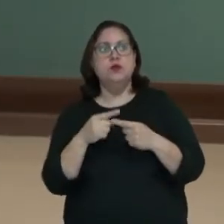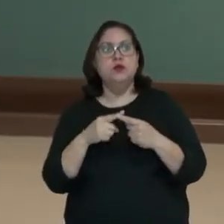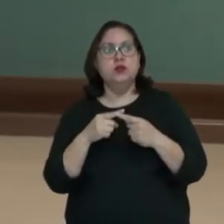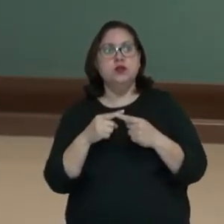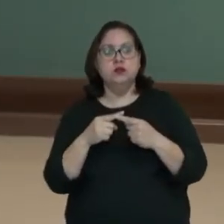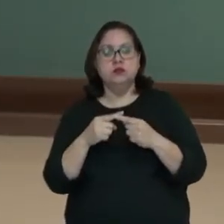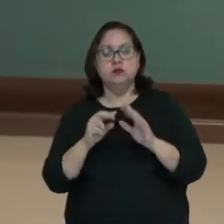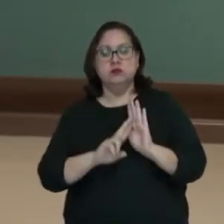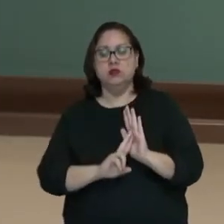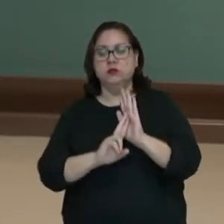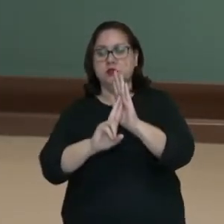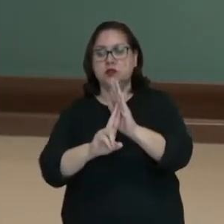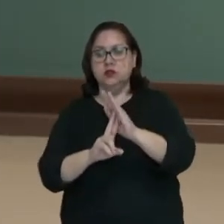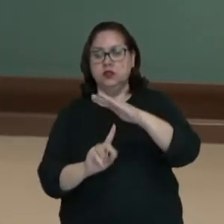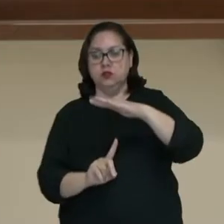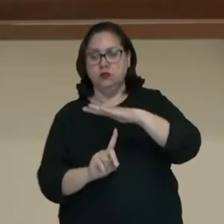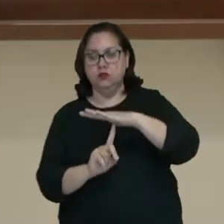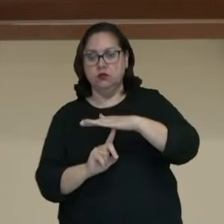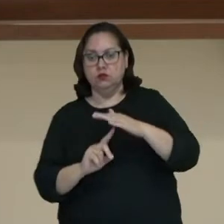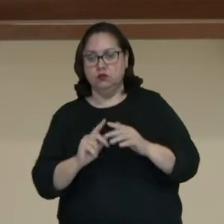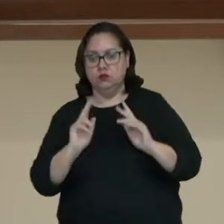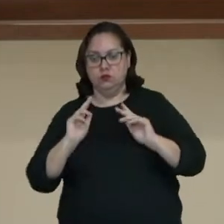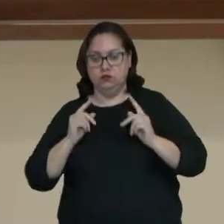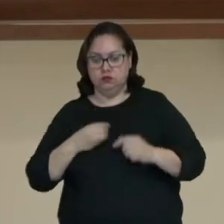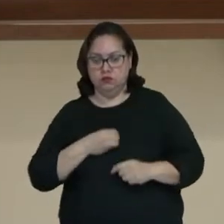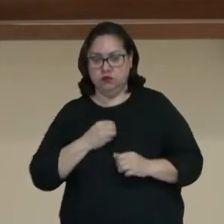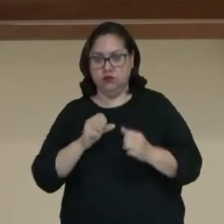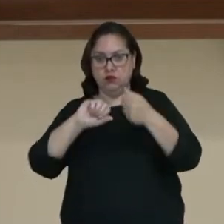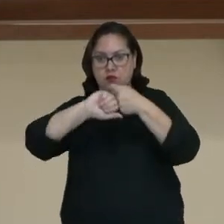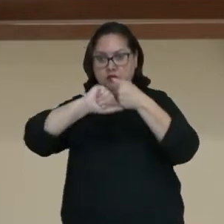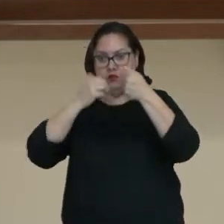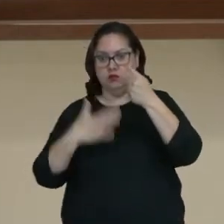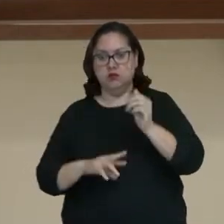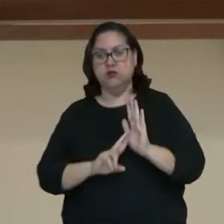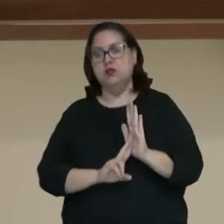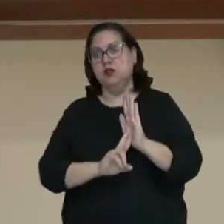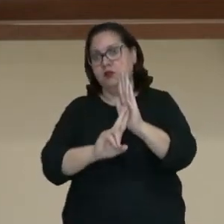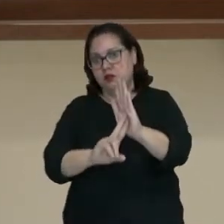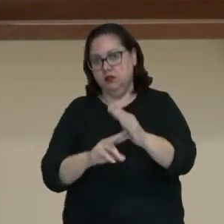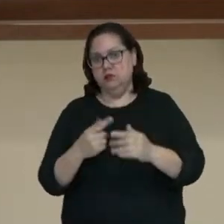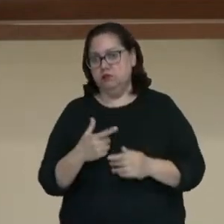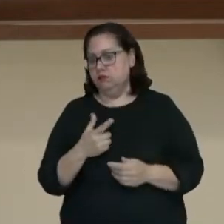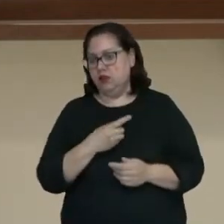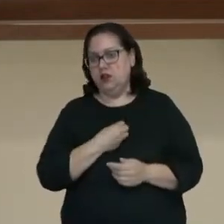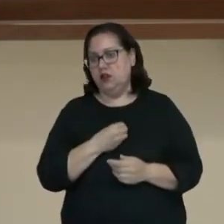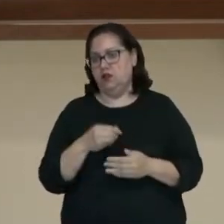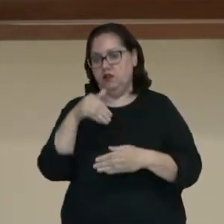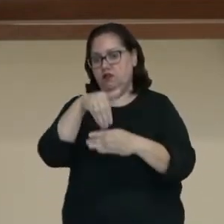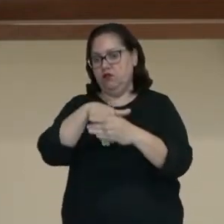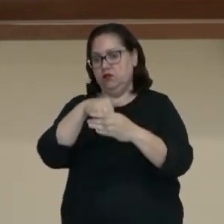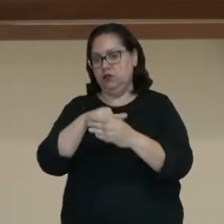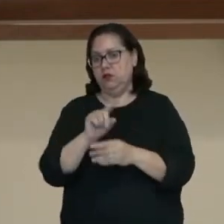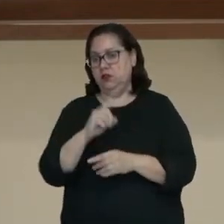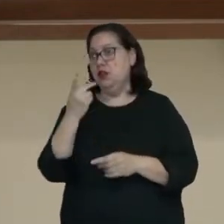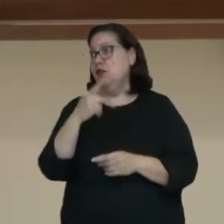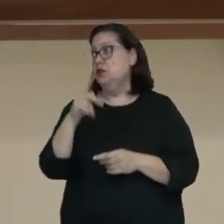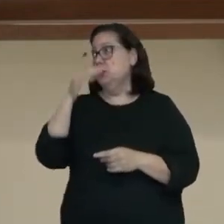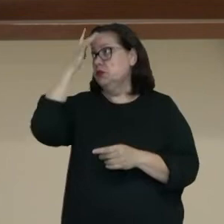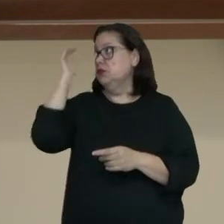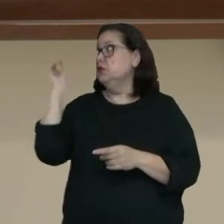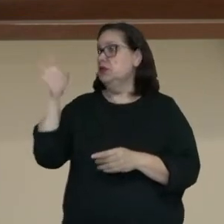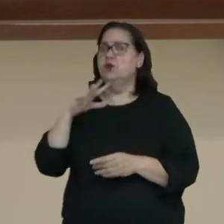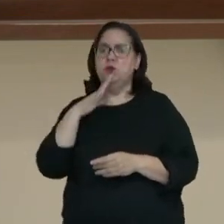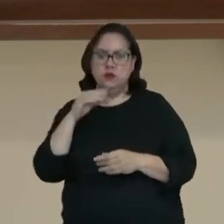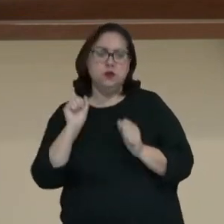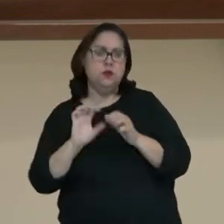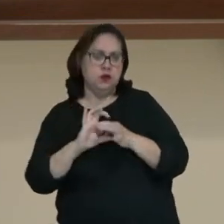nos representando. Então, nós vivemos uma democracia representativa, né? A gente não está lá votando, embora a gente possa lá conhecer, claro,